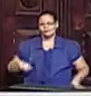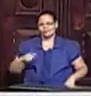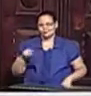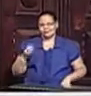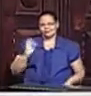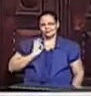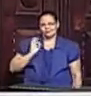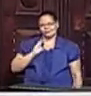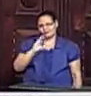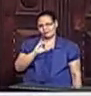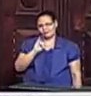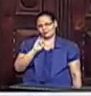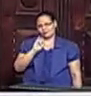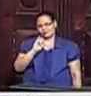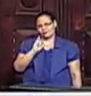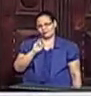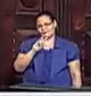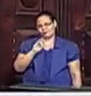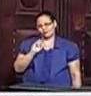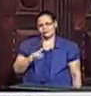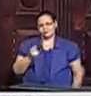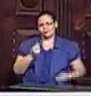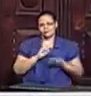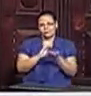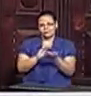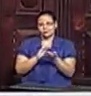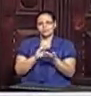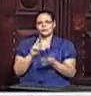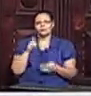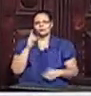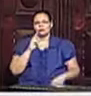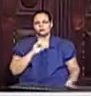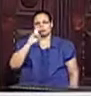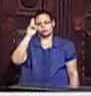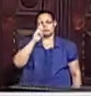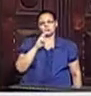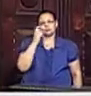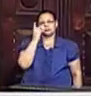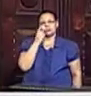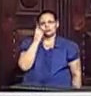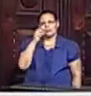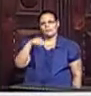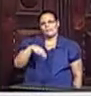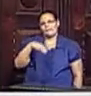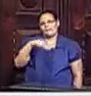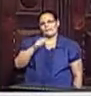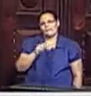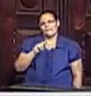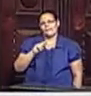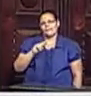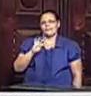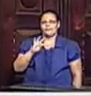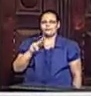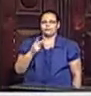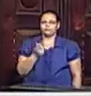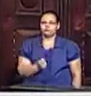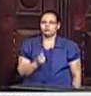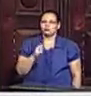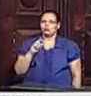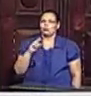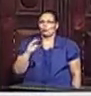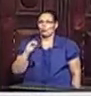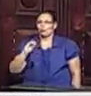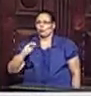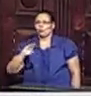Civil. Assinamos todos os deputados presentes, sob o comando da deputada Marta Rocha, esse requerimento. E vamos apresentar um conjunto de